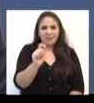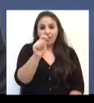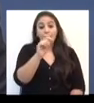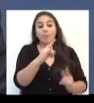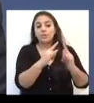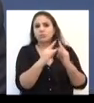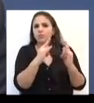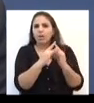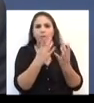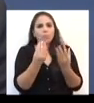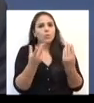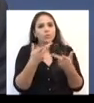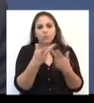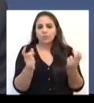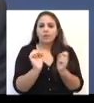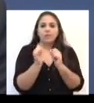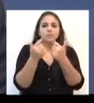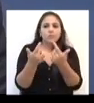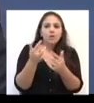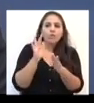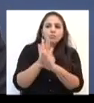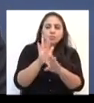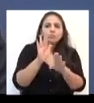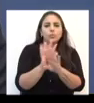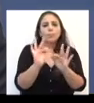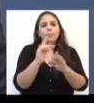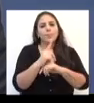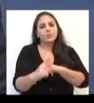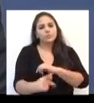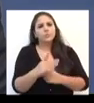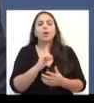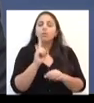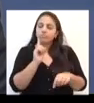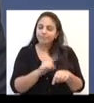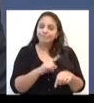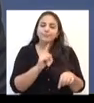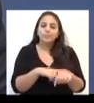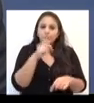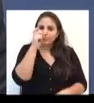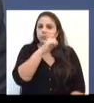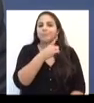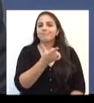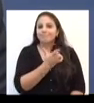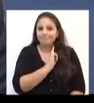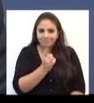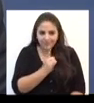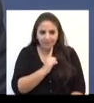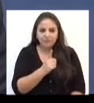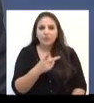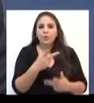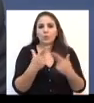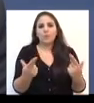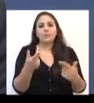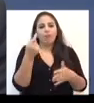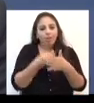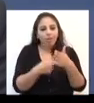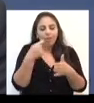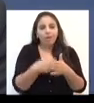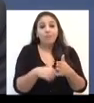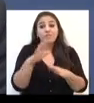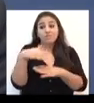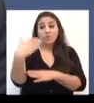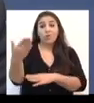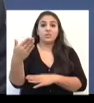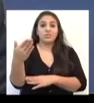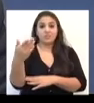Fundo. Bem nos momentos difíceis, na época, que tinham que reivindicar muitas coisas fora de Passo Fundo, a Acisa sempre esteve à